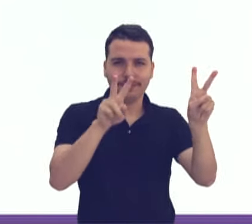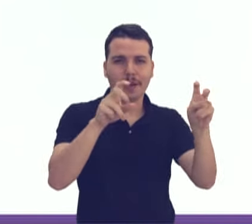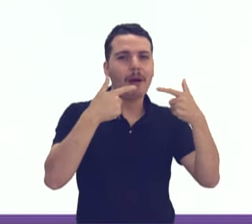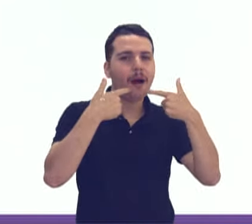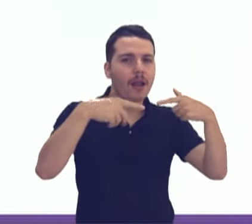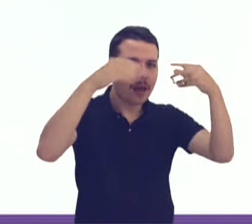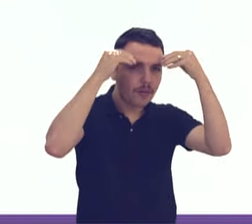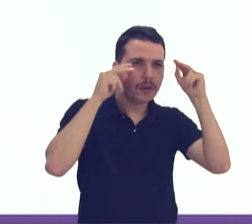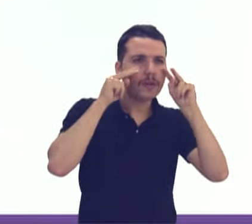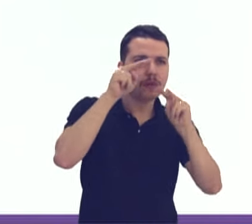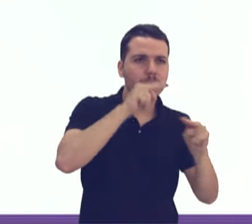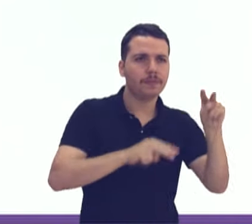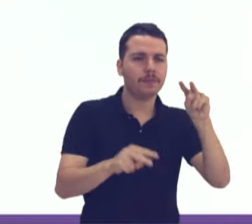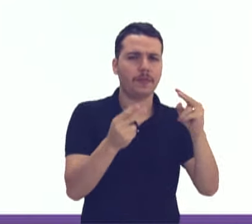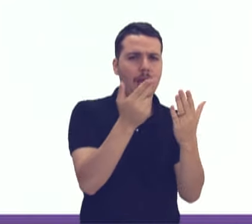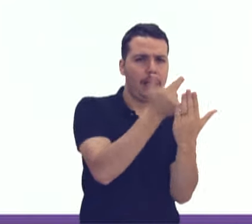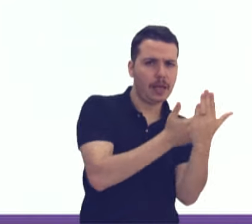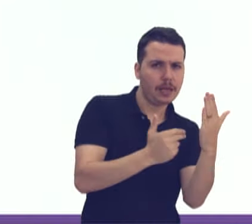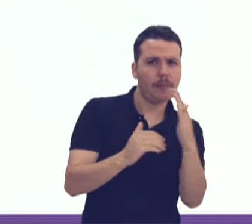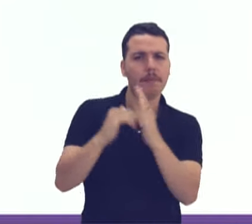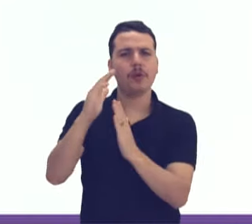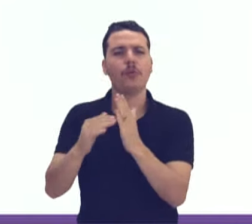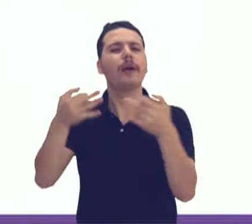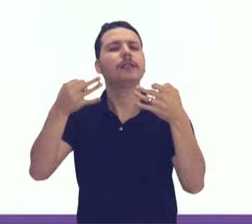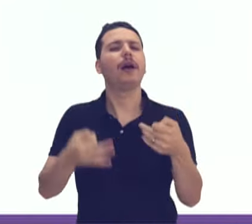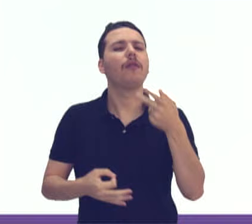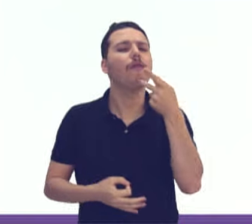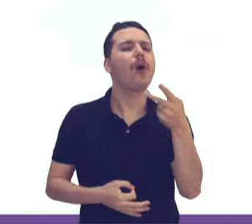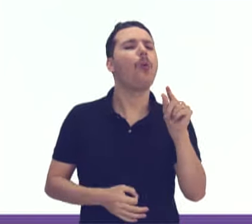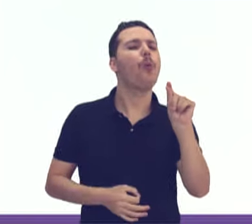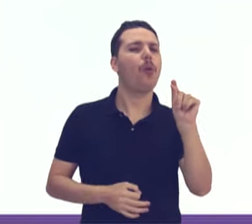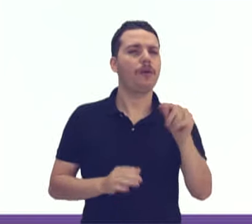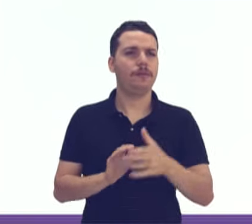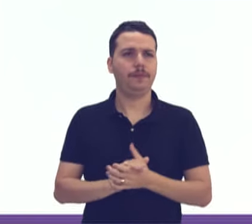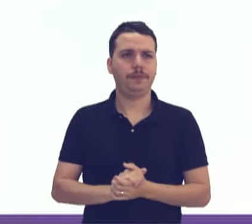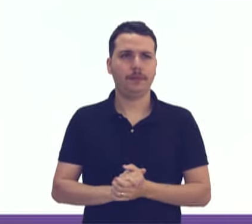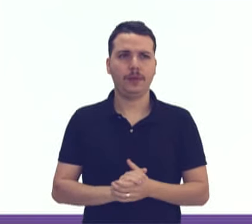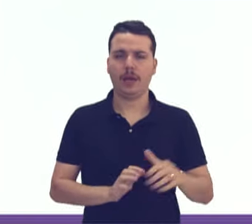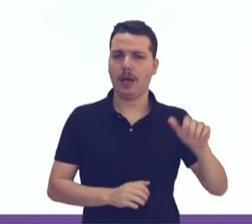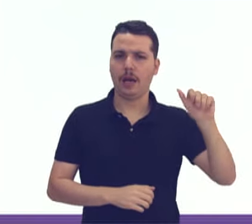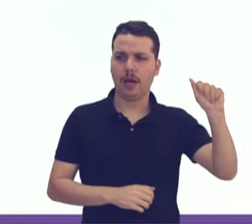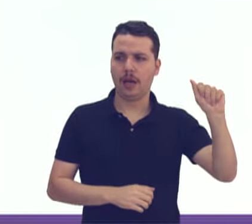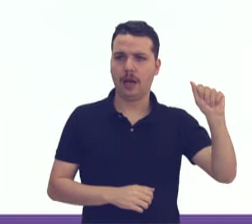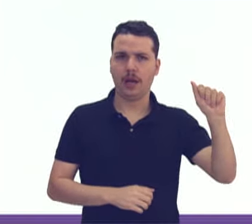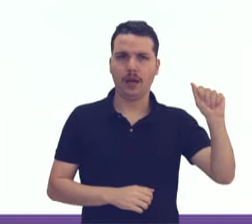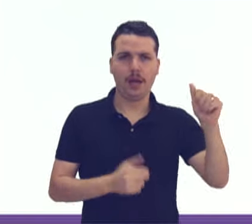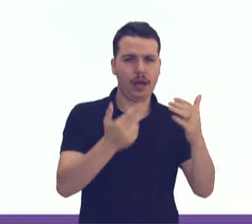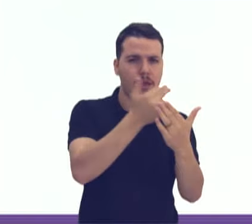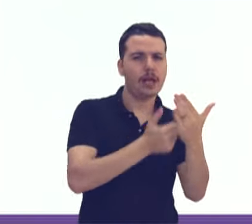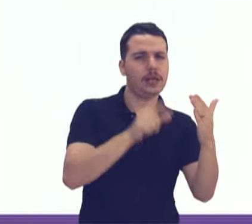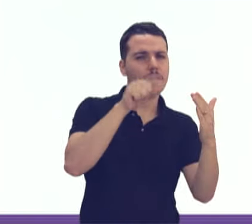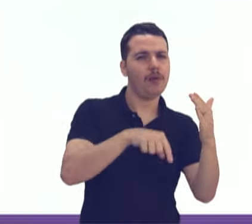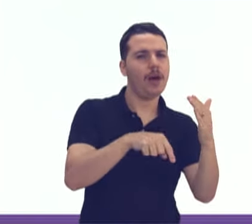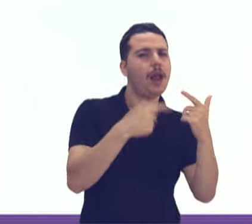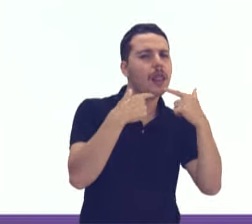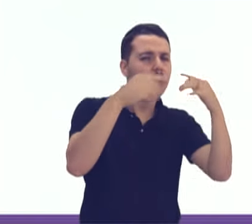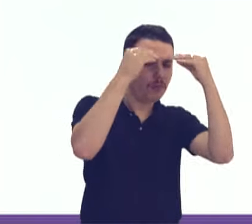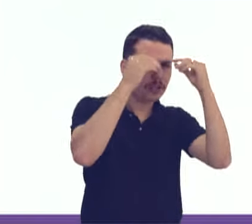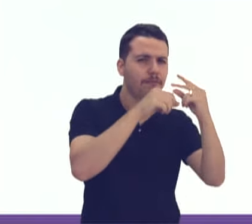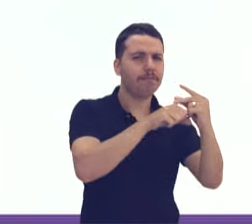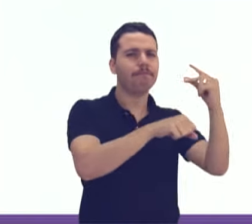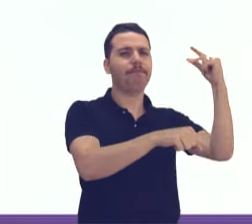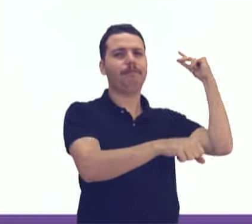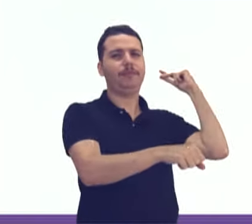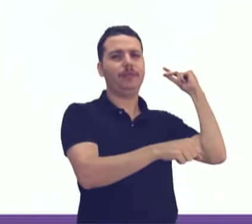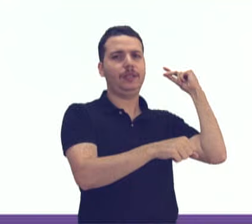desenho e pintura é correto afirmar a o desenho é uma linguagem muito antiga vem